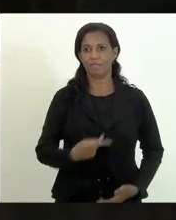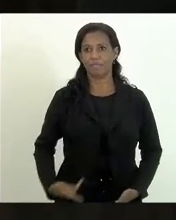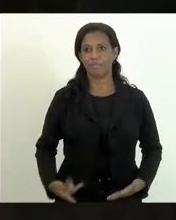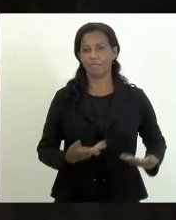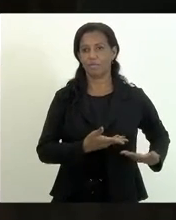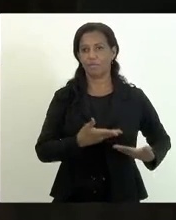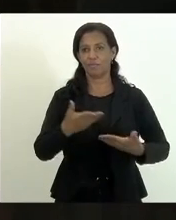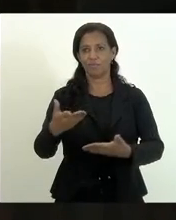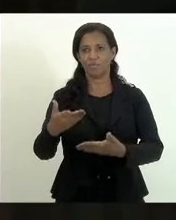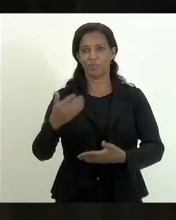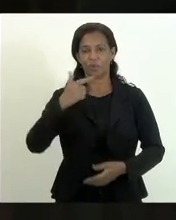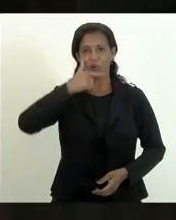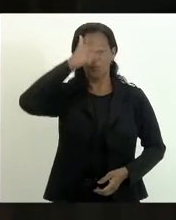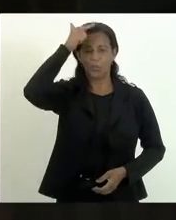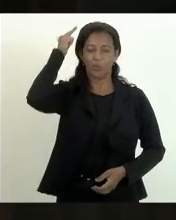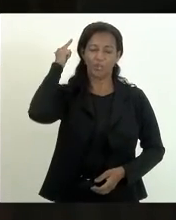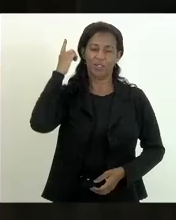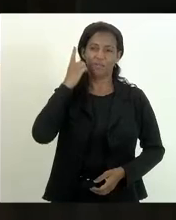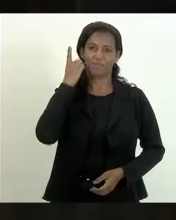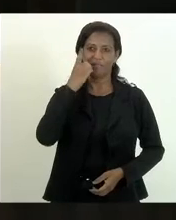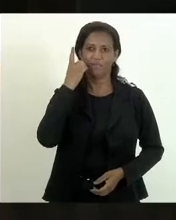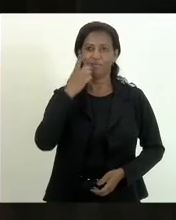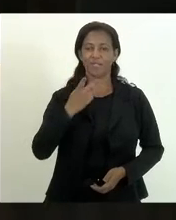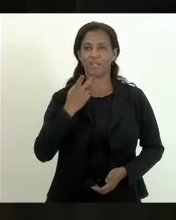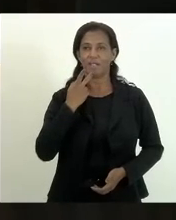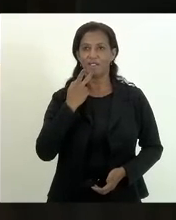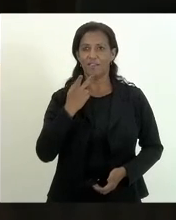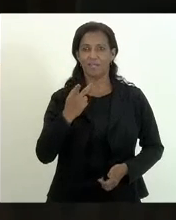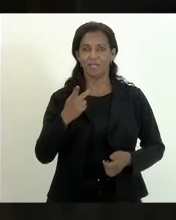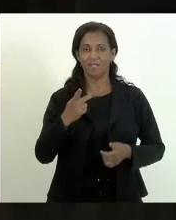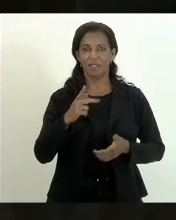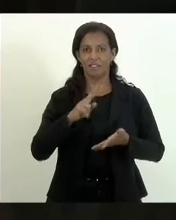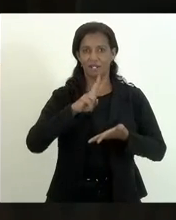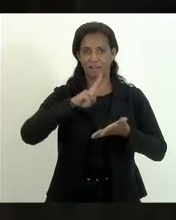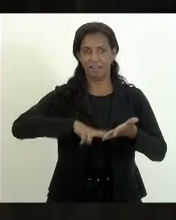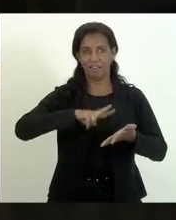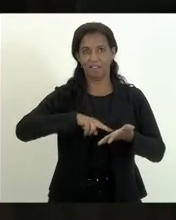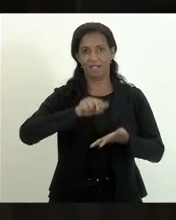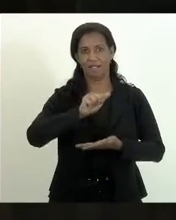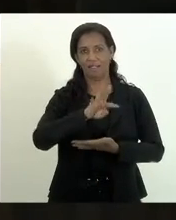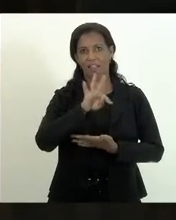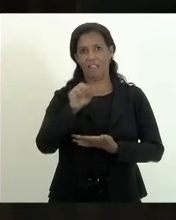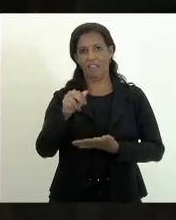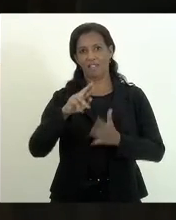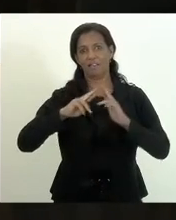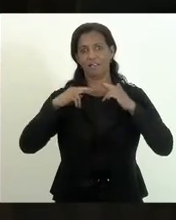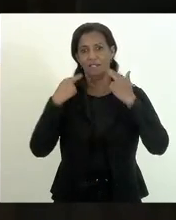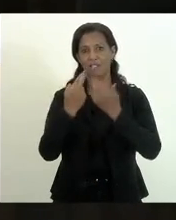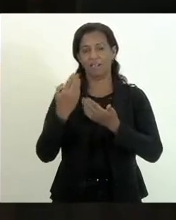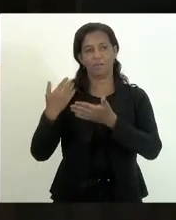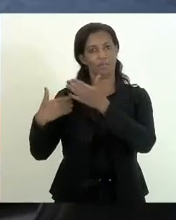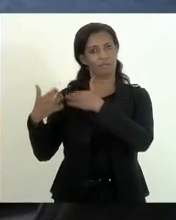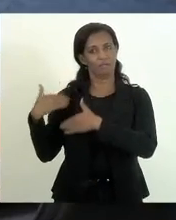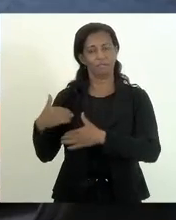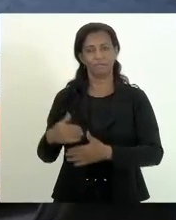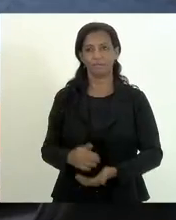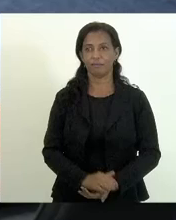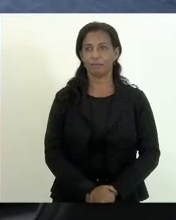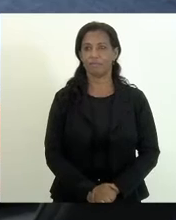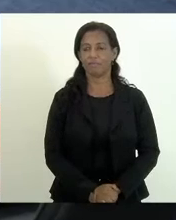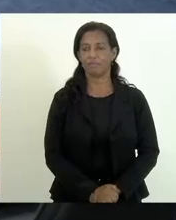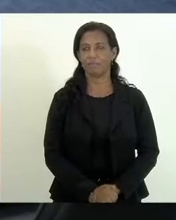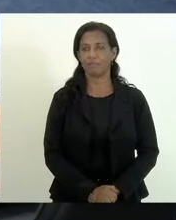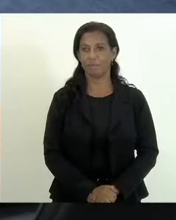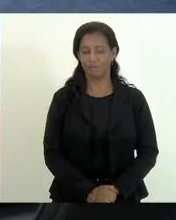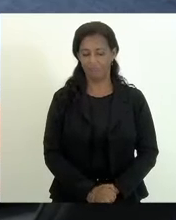convida o senhor Deputado Luiz Paulo para fazer a leitura da ata da sessão anterior a